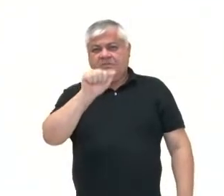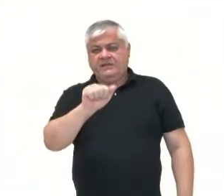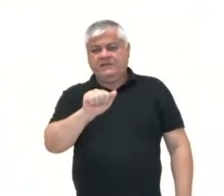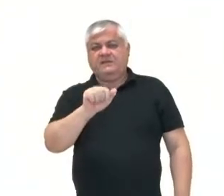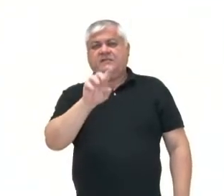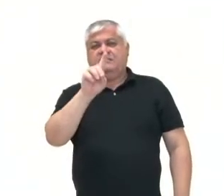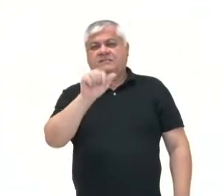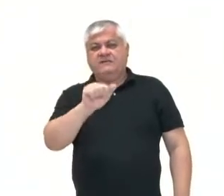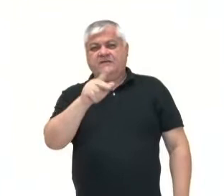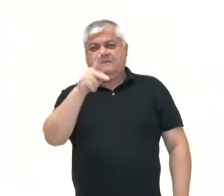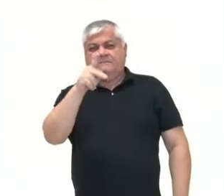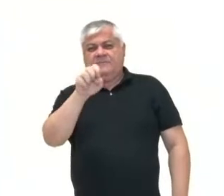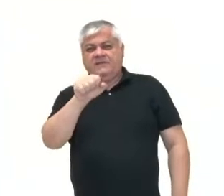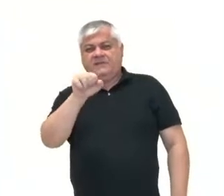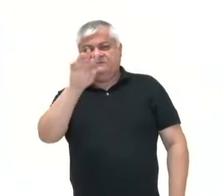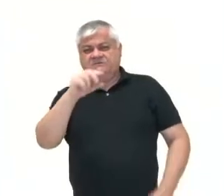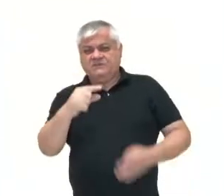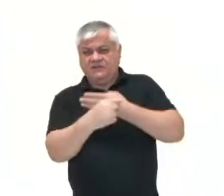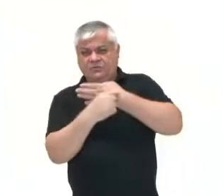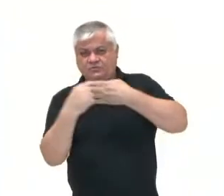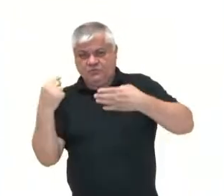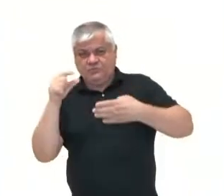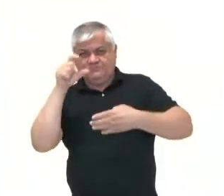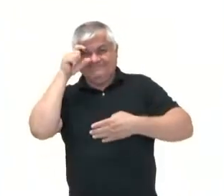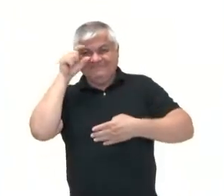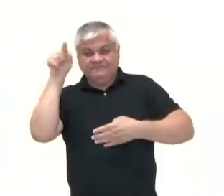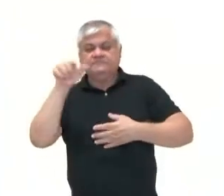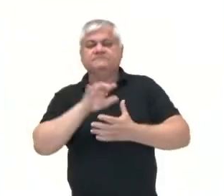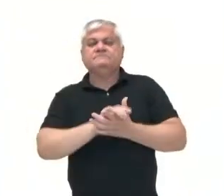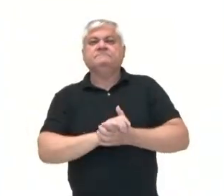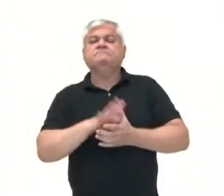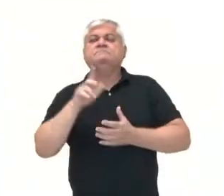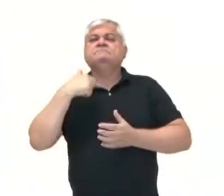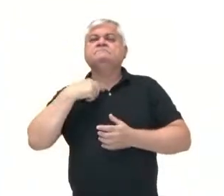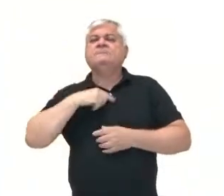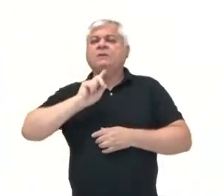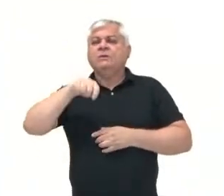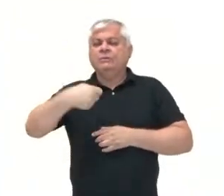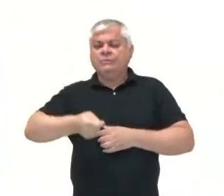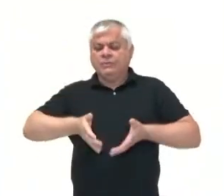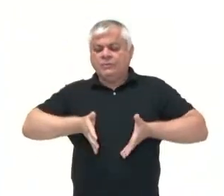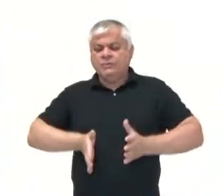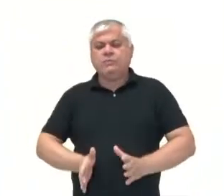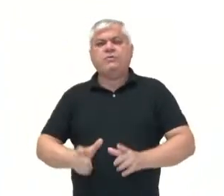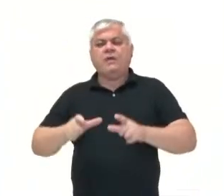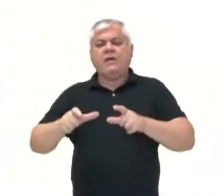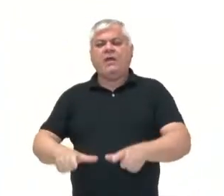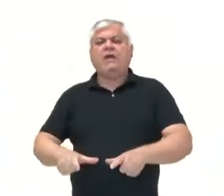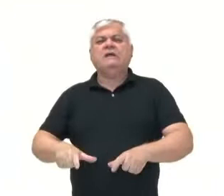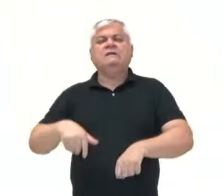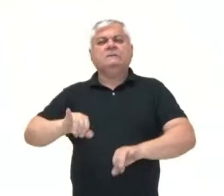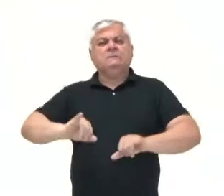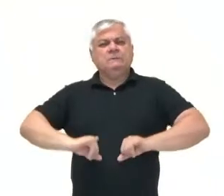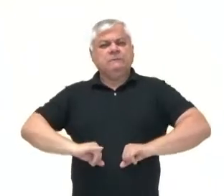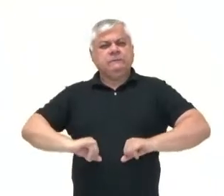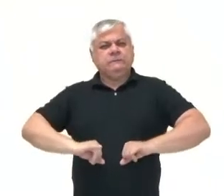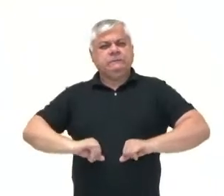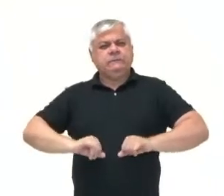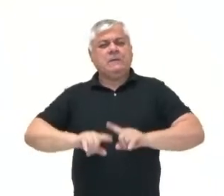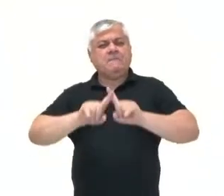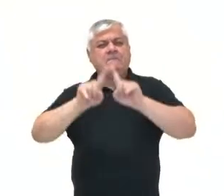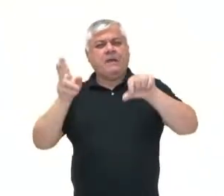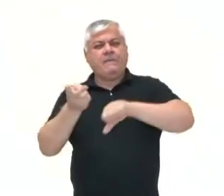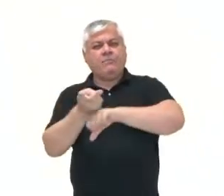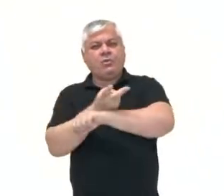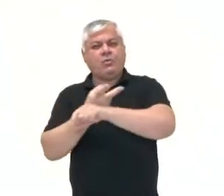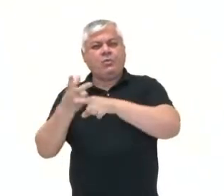Patativa do Açaré. Eu sou de uma terra que o povo padece, mas não procura